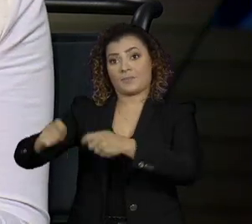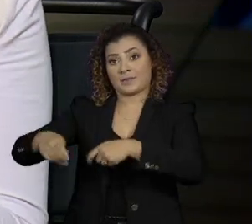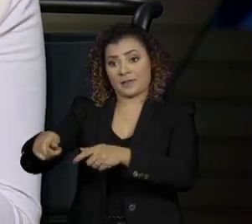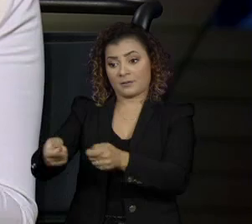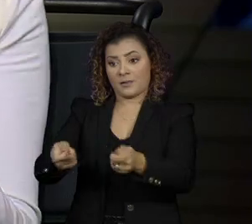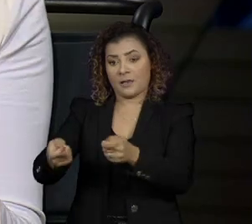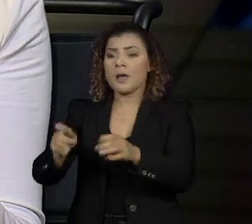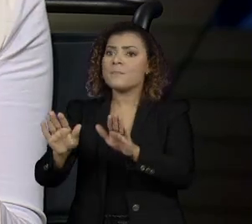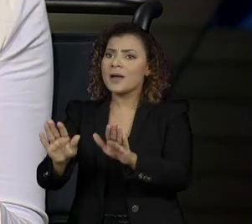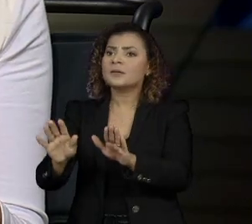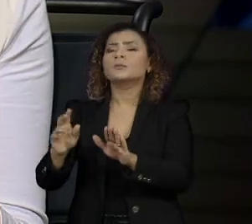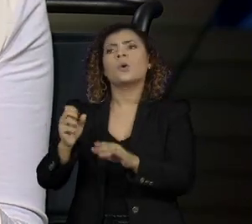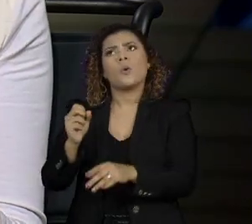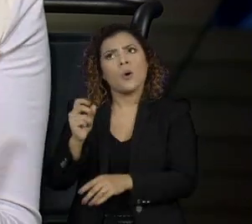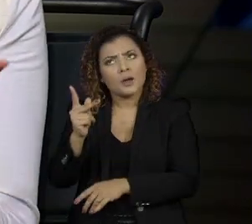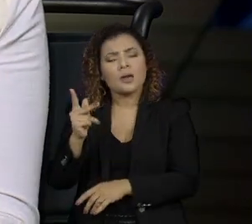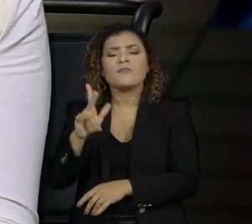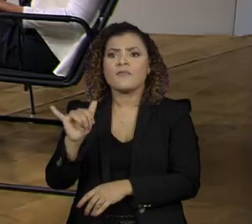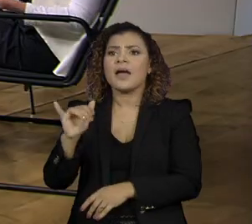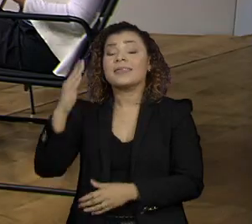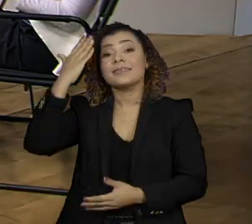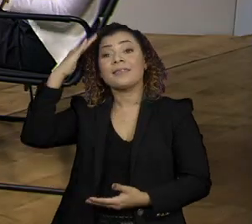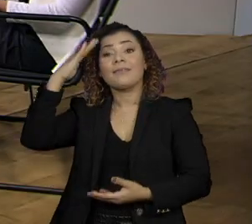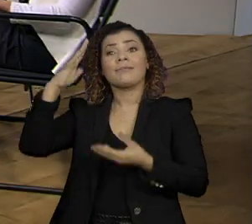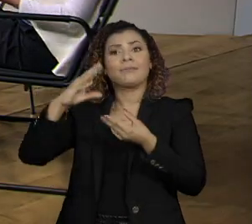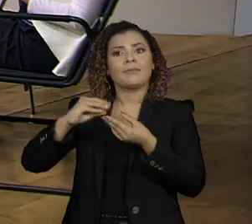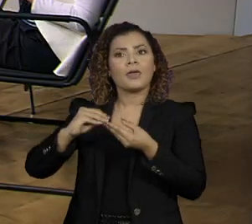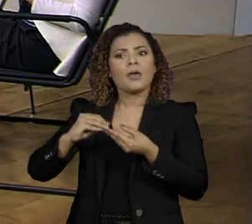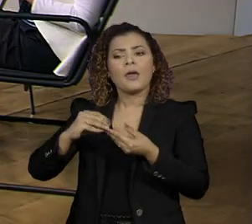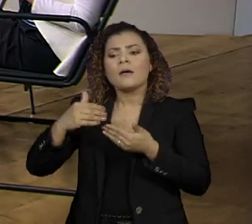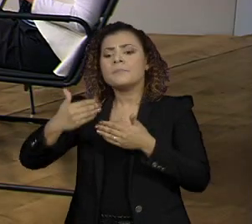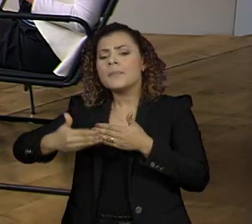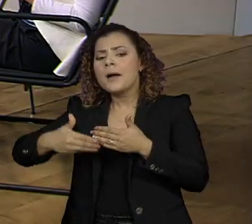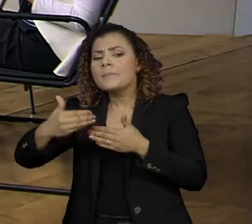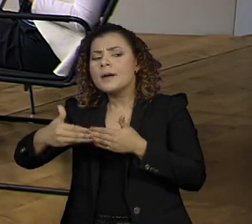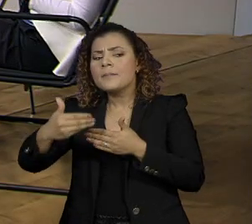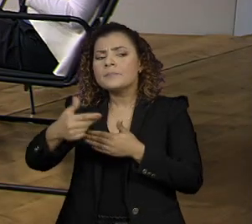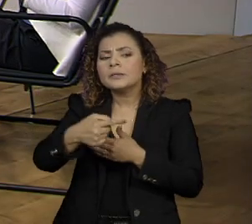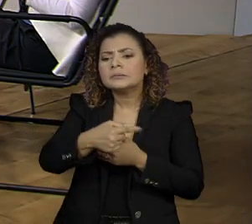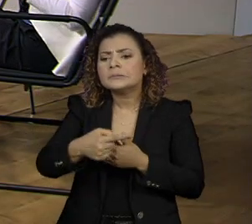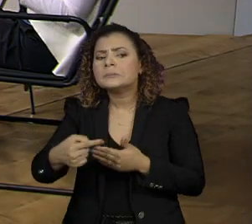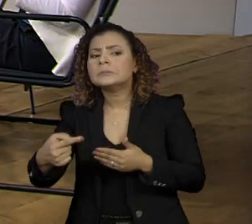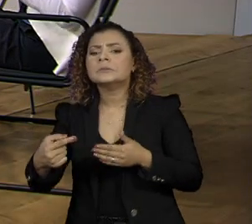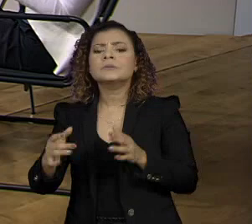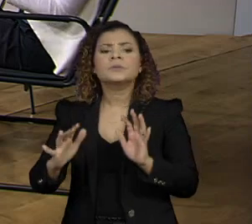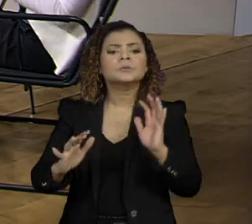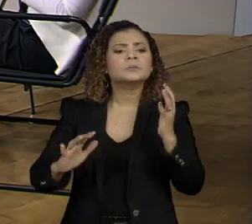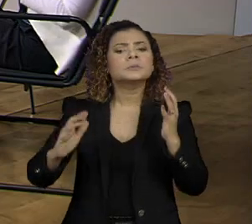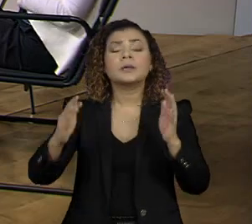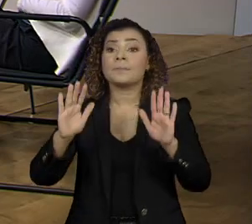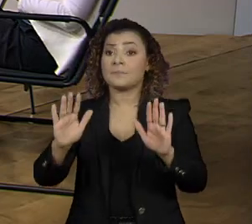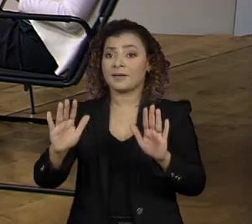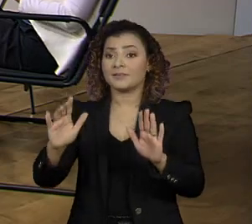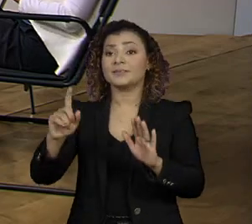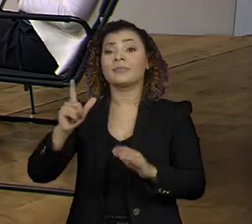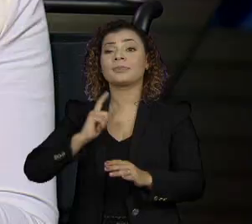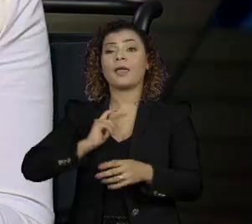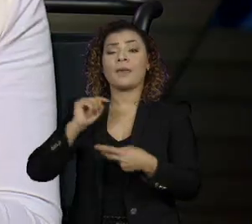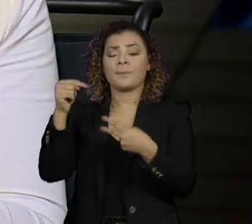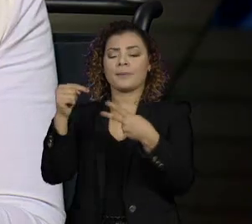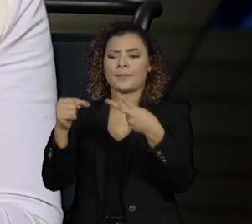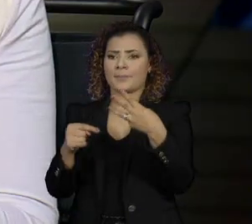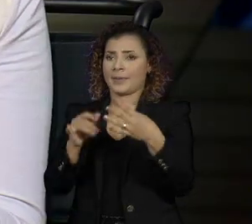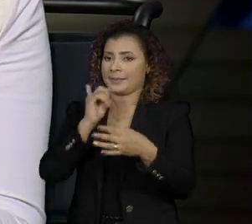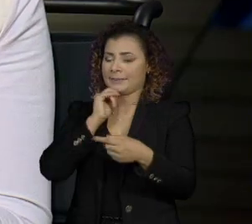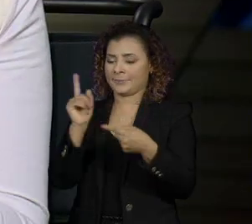a gente vai precisar de alguns dias ainda para entender para onde esse movimento vai apontar, mas aqui eu diria que tem alguns ingredientes, né? Tem